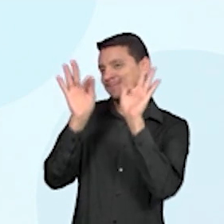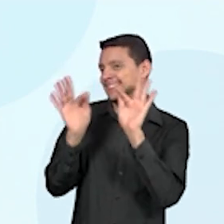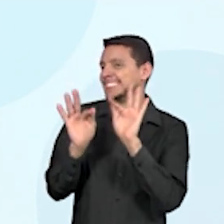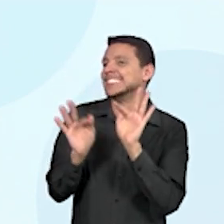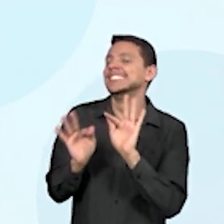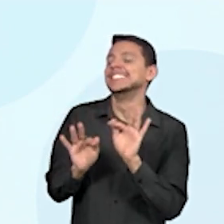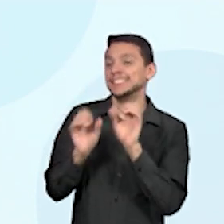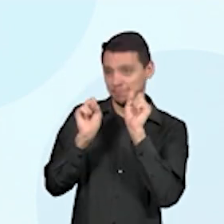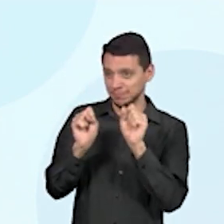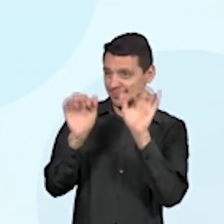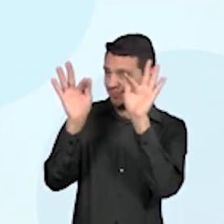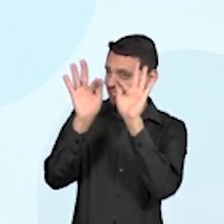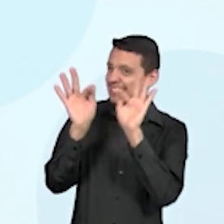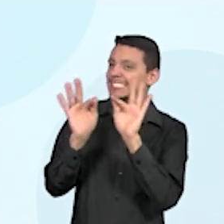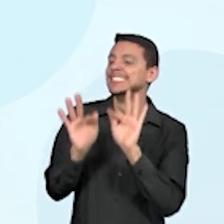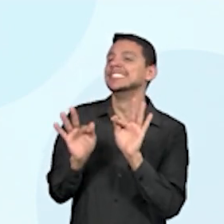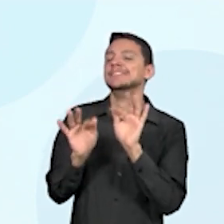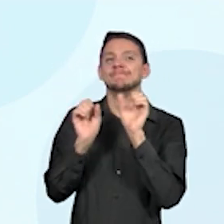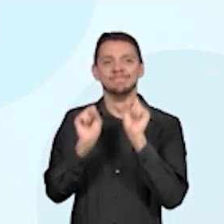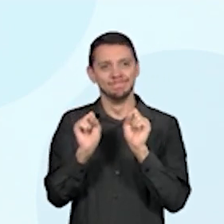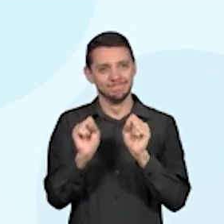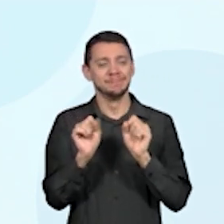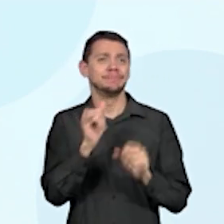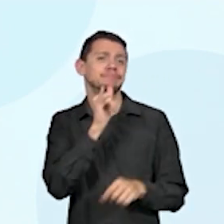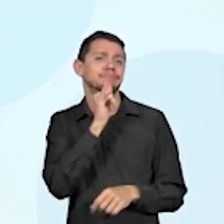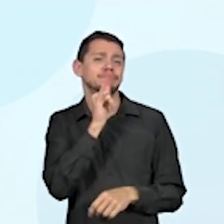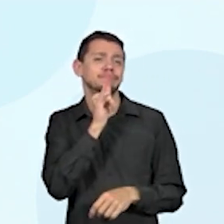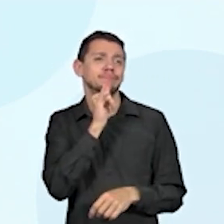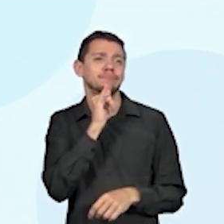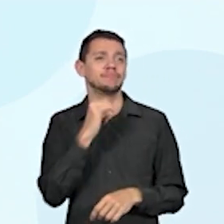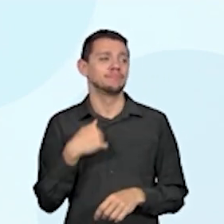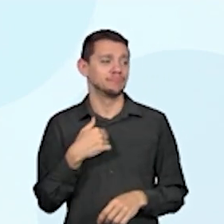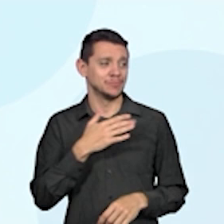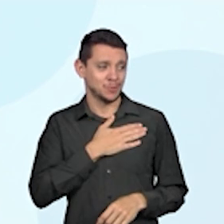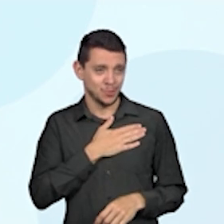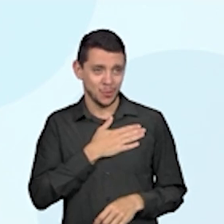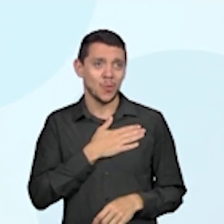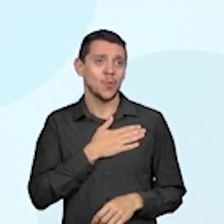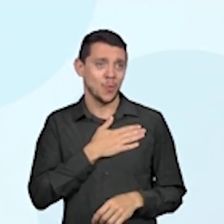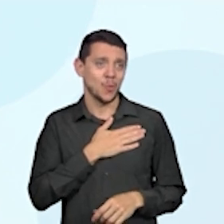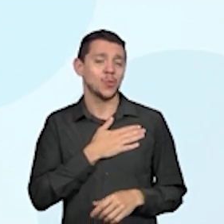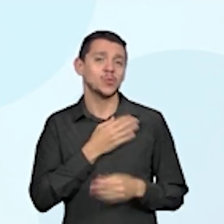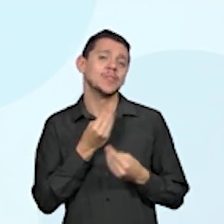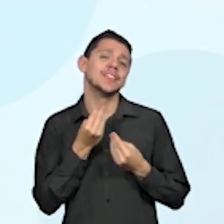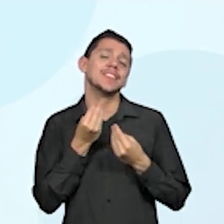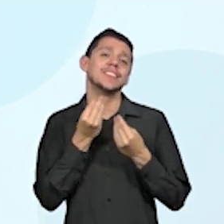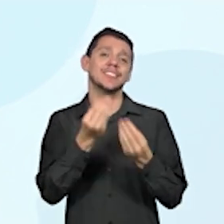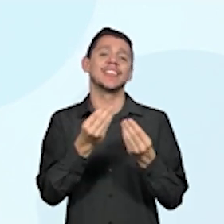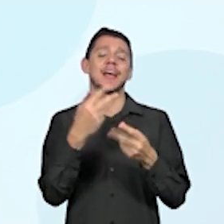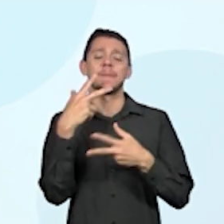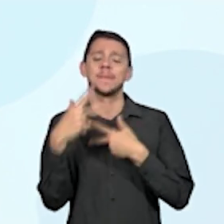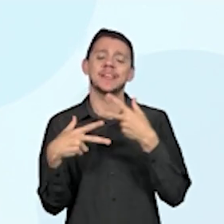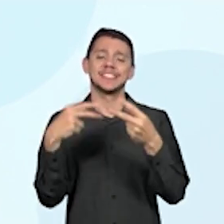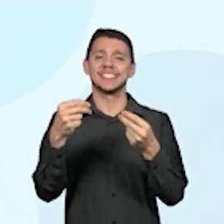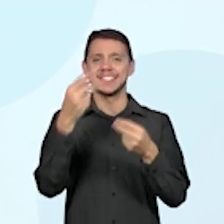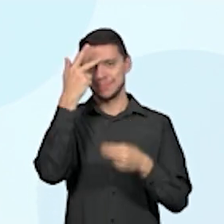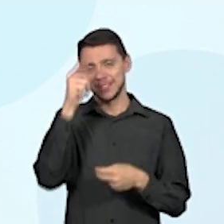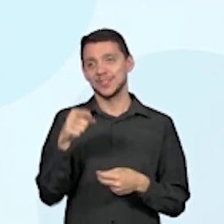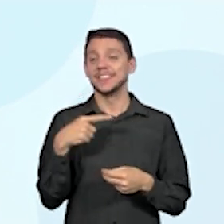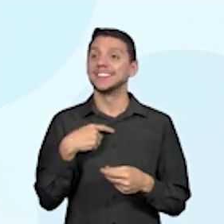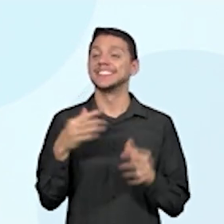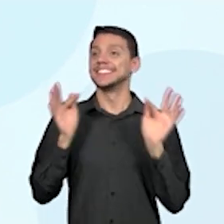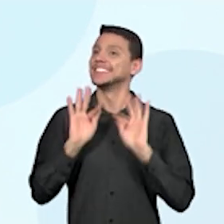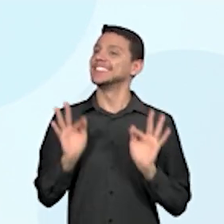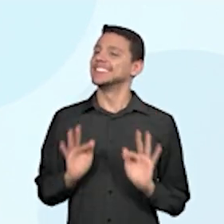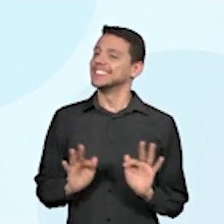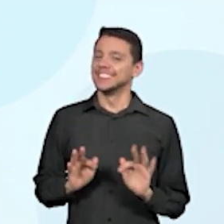sorriso aqui, né? Sim, porque eu, por exemplo, eu gosto de dar as coisas para as pessoas, presentear as pessoas, então eu fico feliz nesse caso. Parece